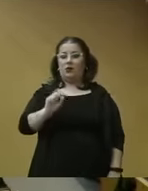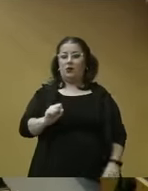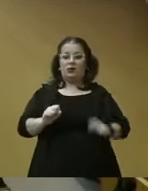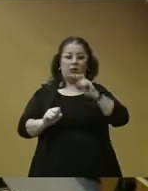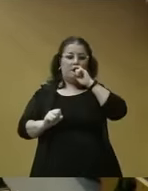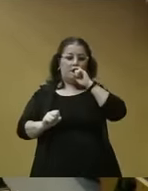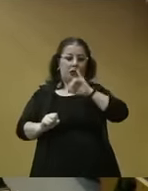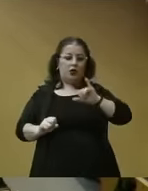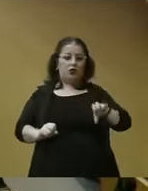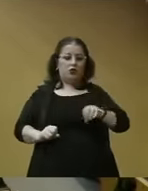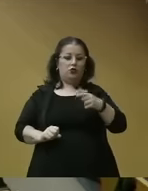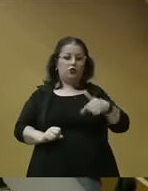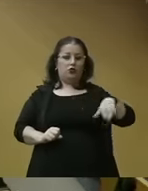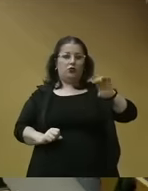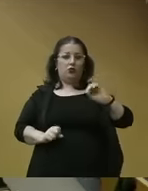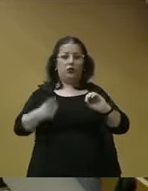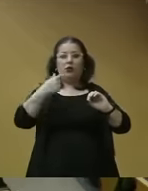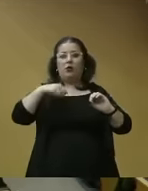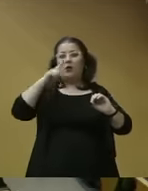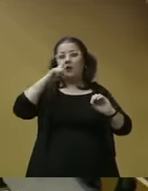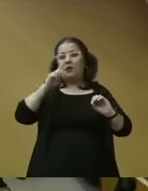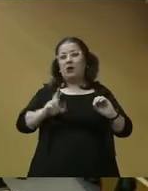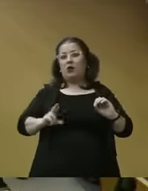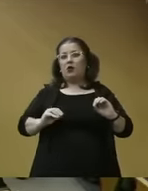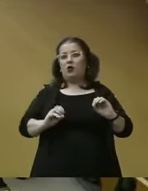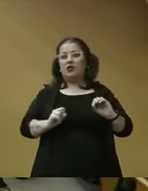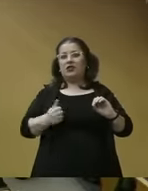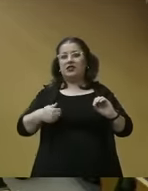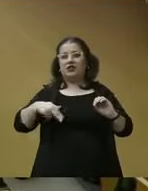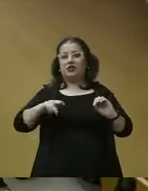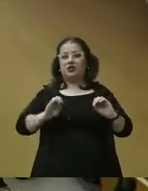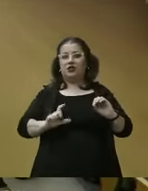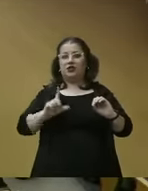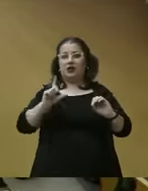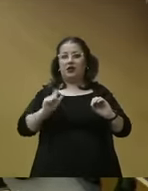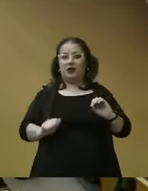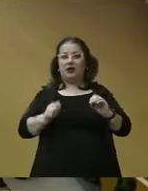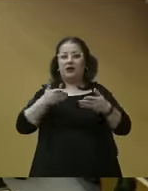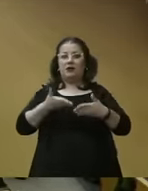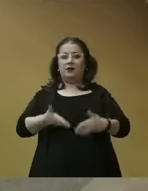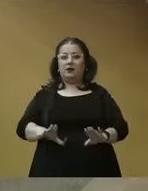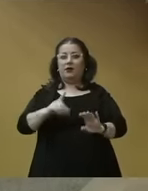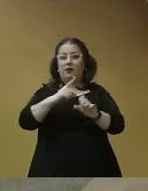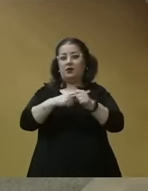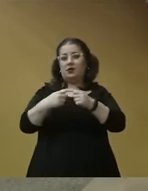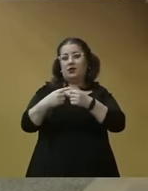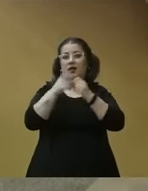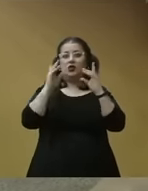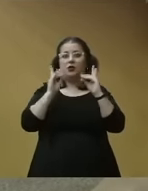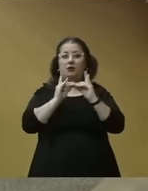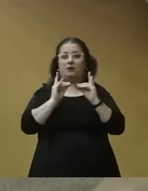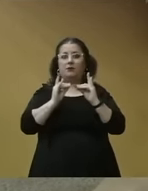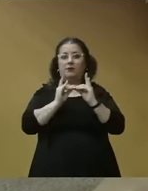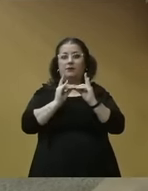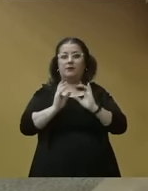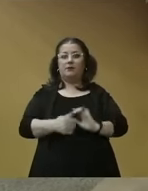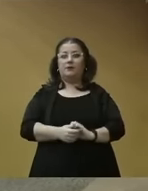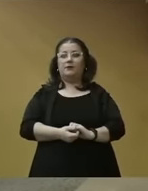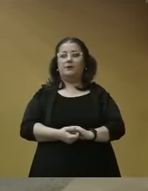João Alberto Nava dos Santos e Rosângela Maria Nava dos Santos, natural de Guaíba.